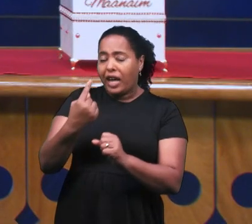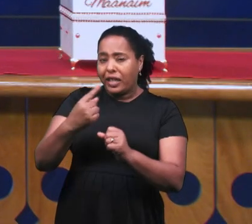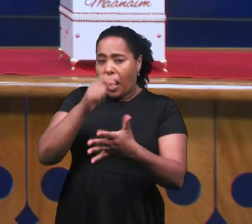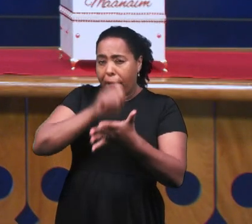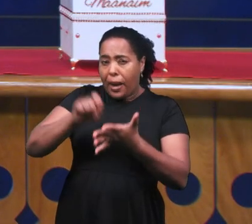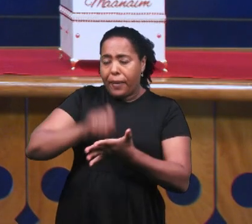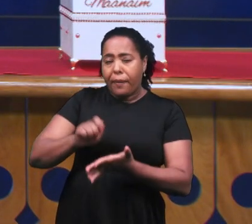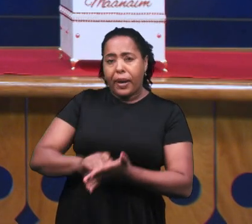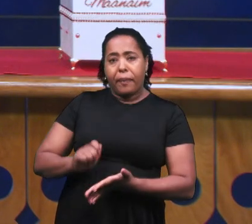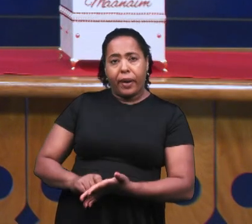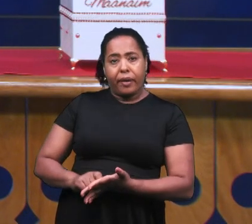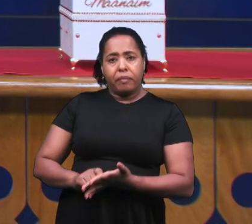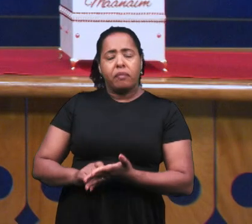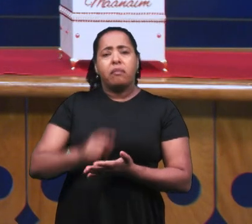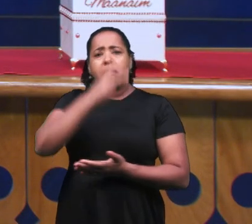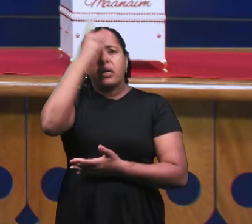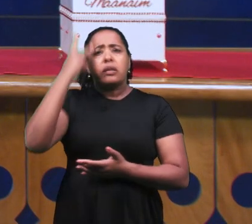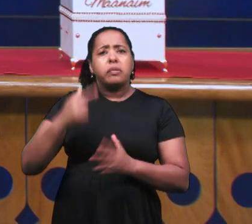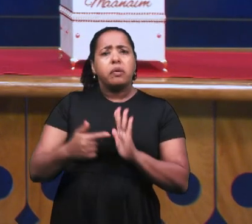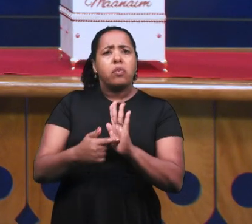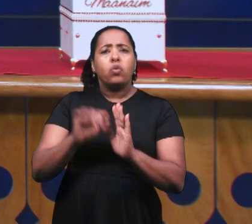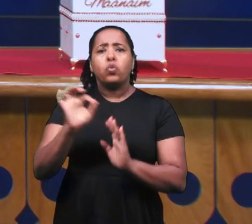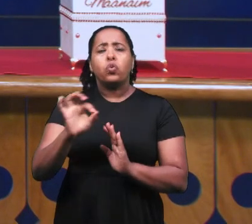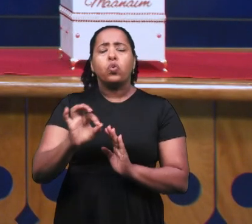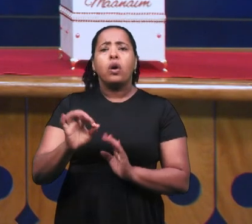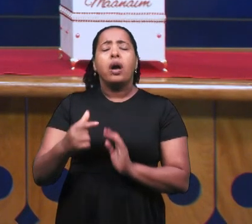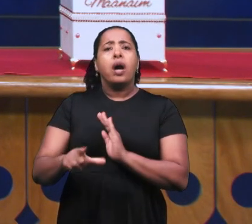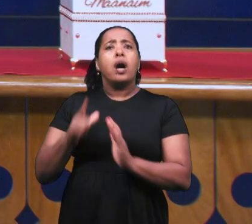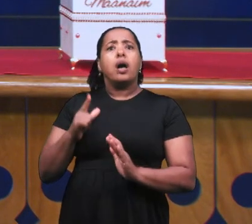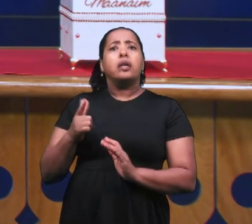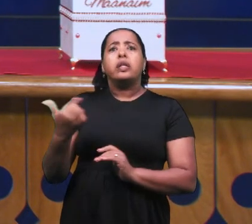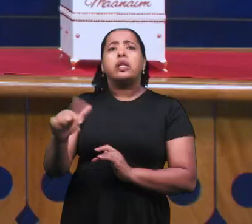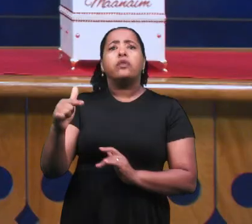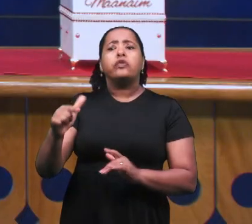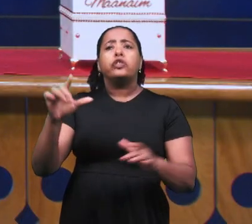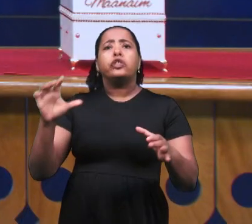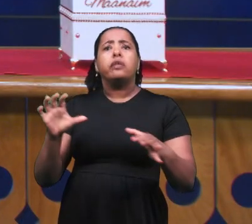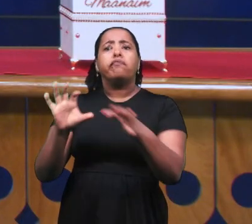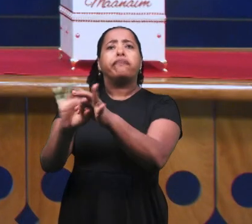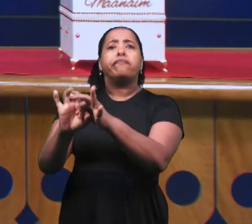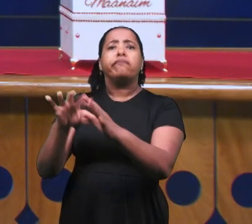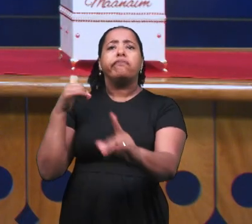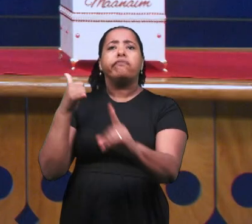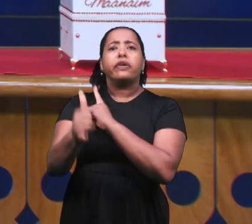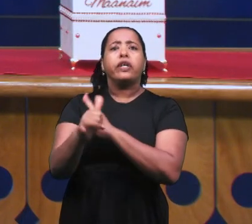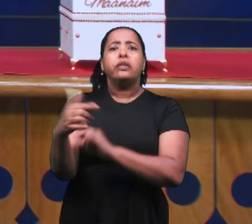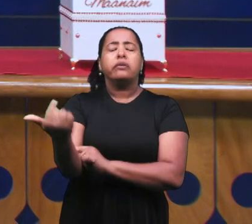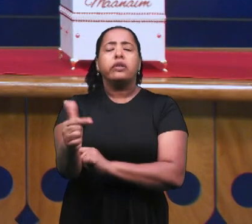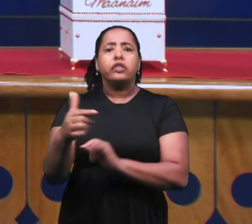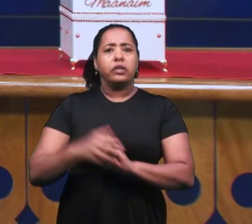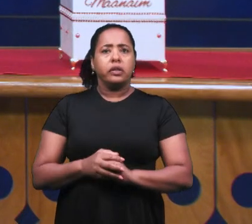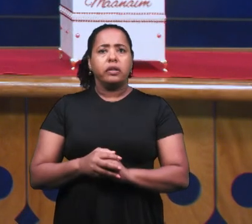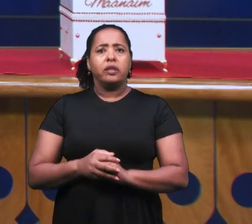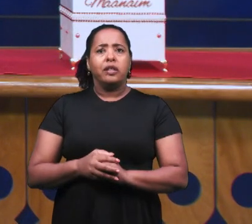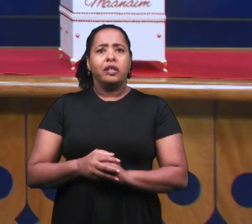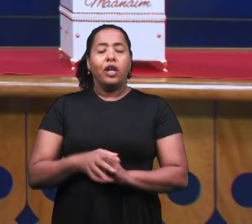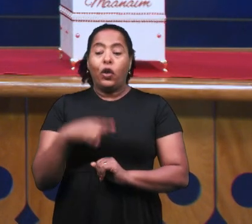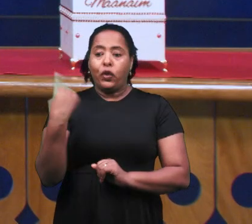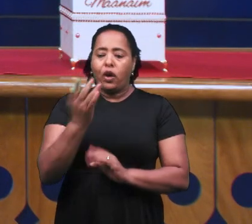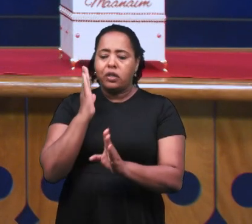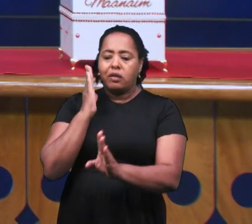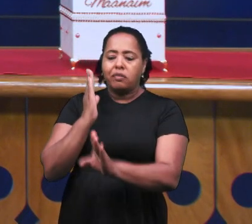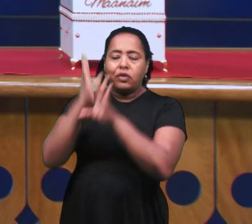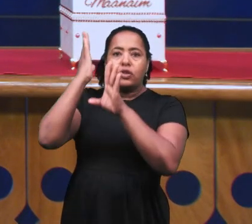por quê? Não tinha nenhuma ligação com o profético. Nós fomos descobrir o livro de Cantares por